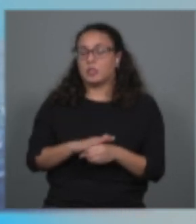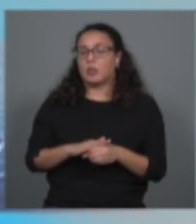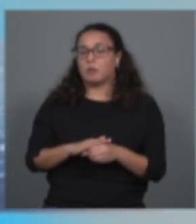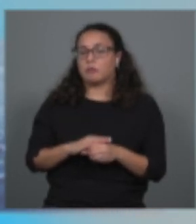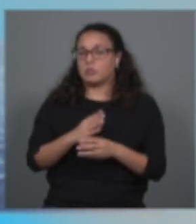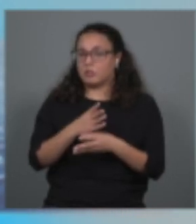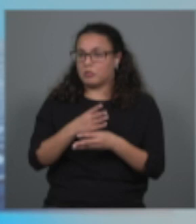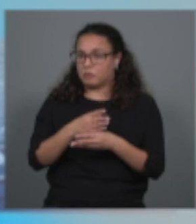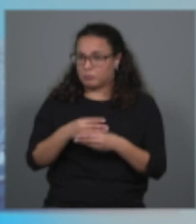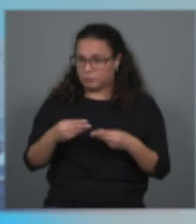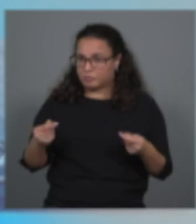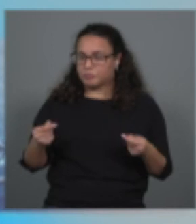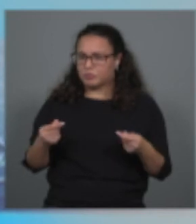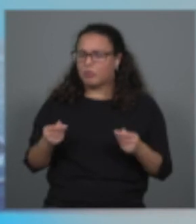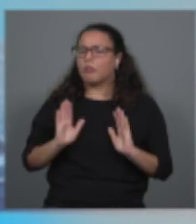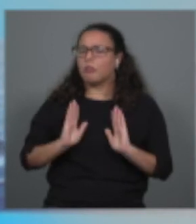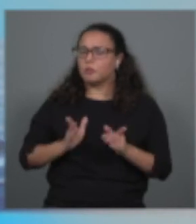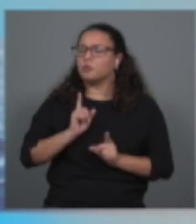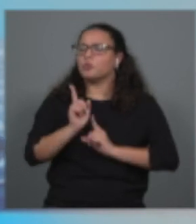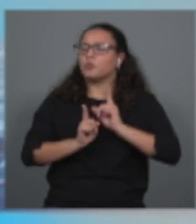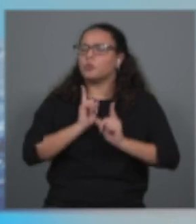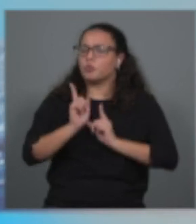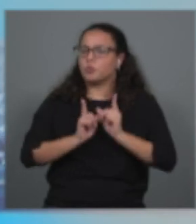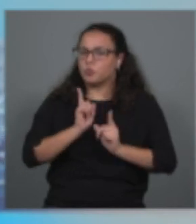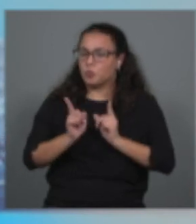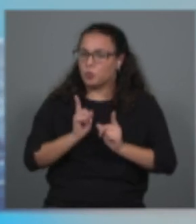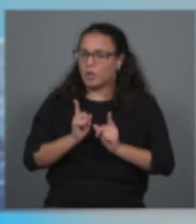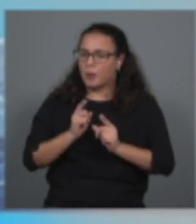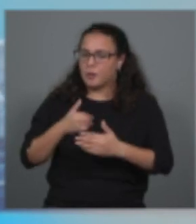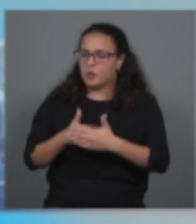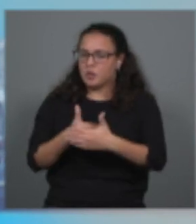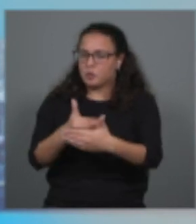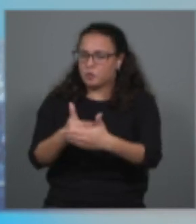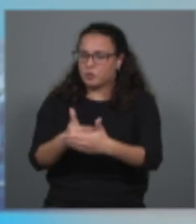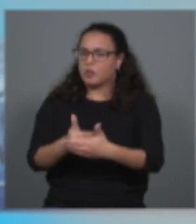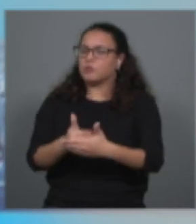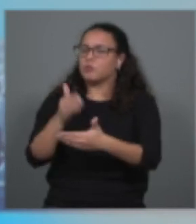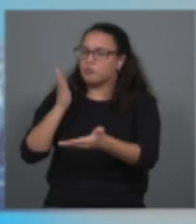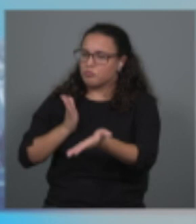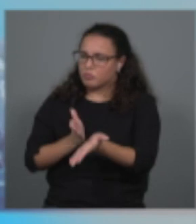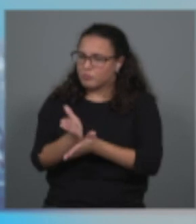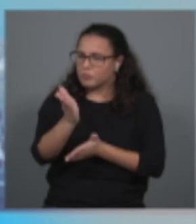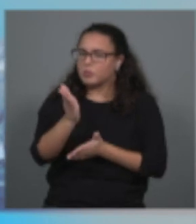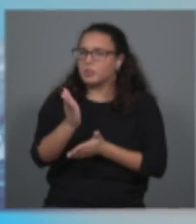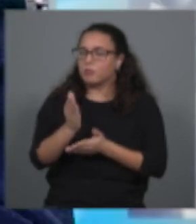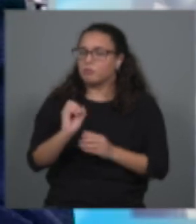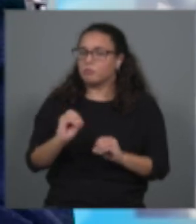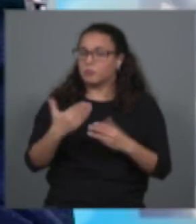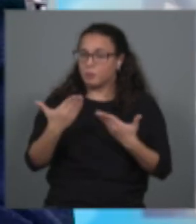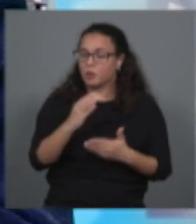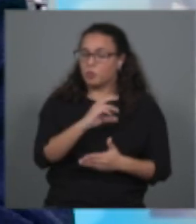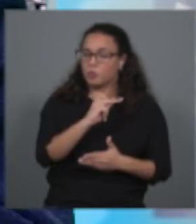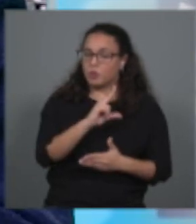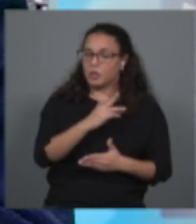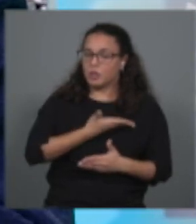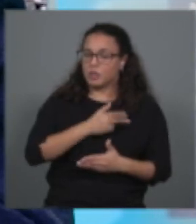que é preciso para que este processo avance? Bom, primeiro, o Sr. Cardeal,